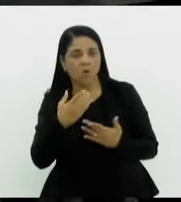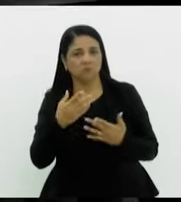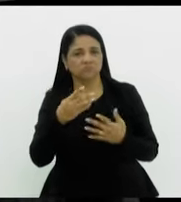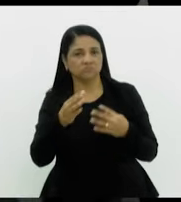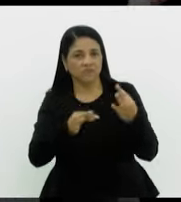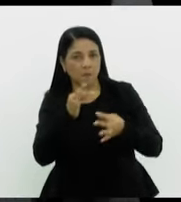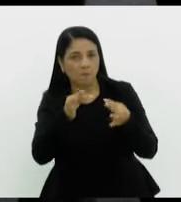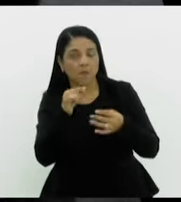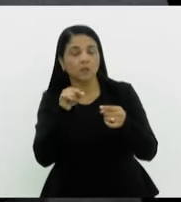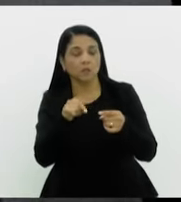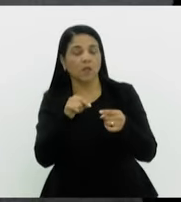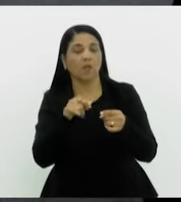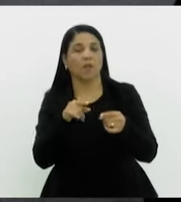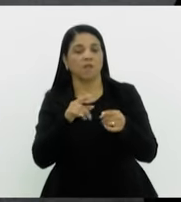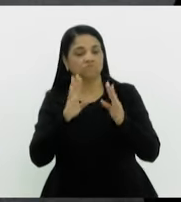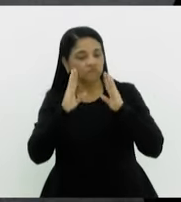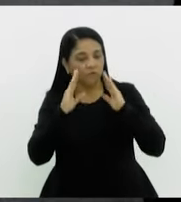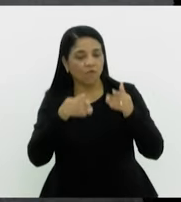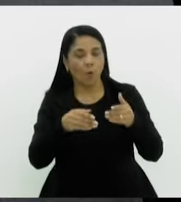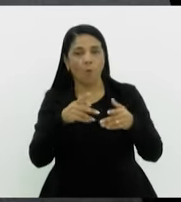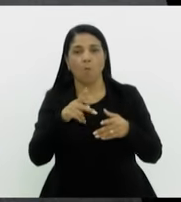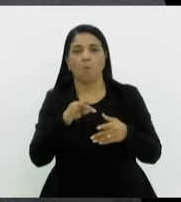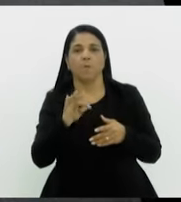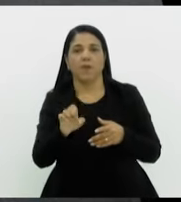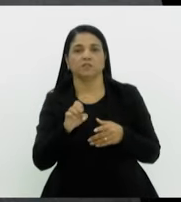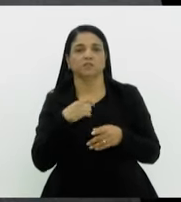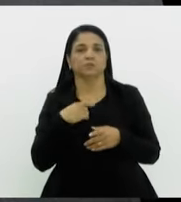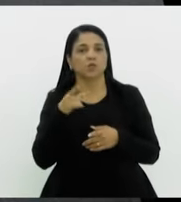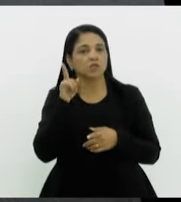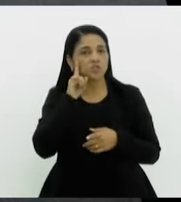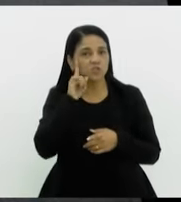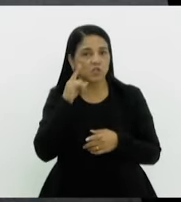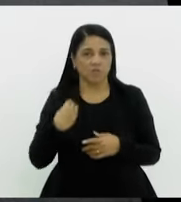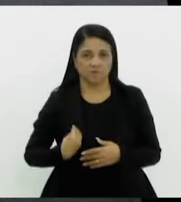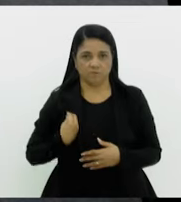onde há uma convivência diária com eles. Mas, de qualquer maneira,